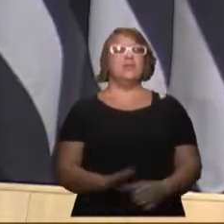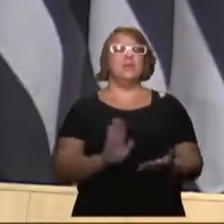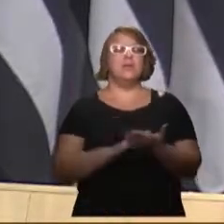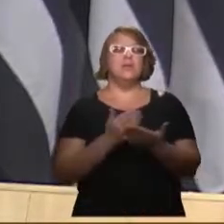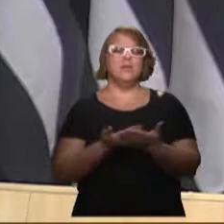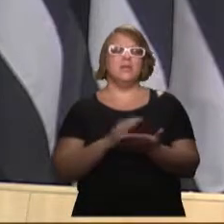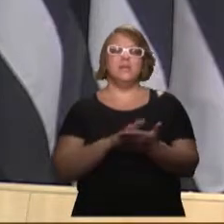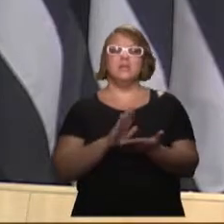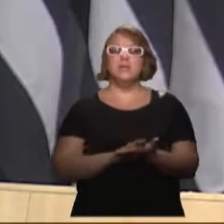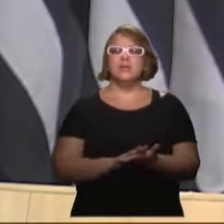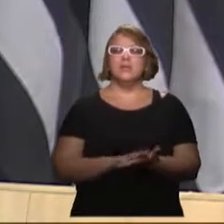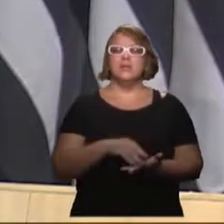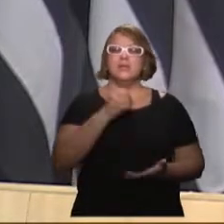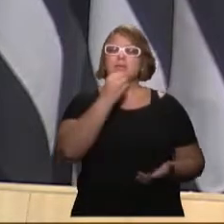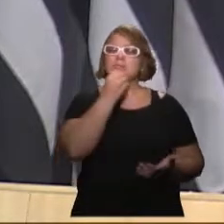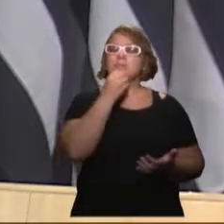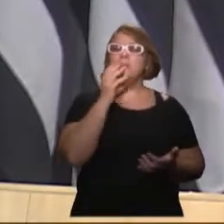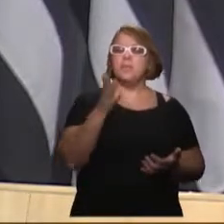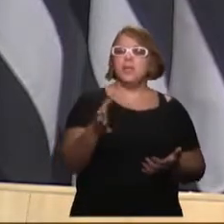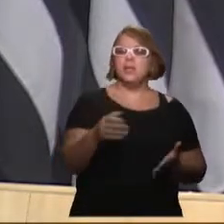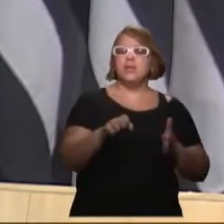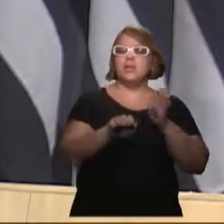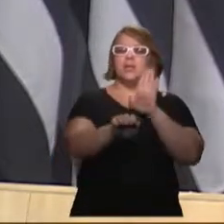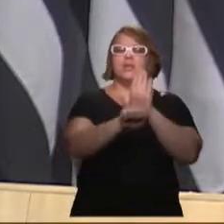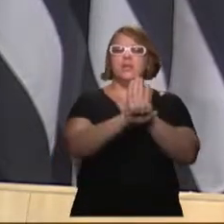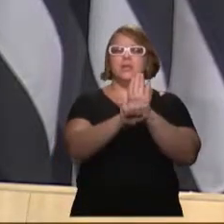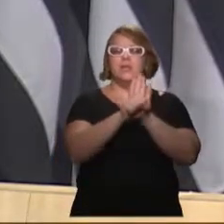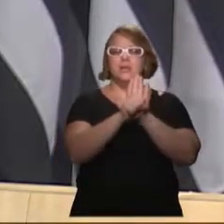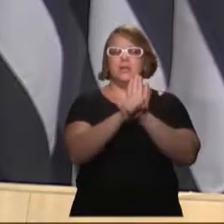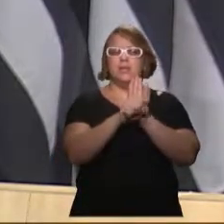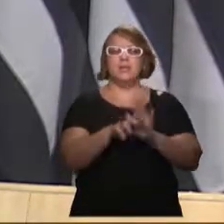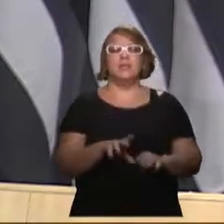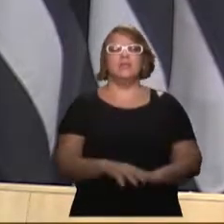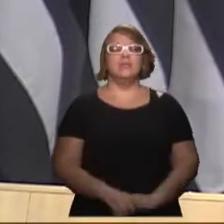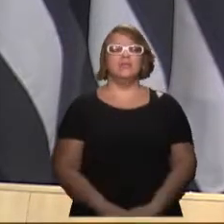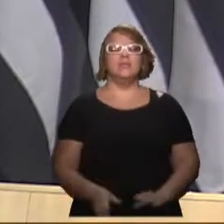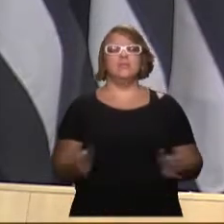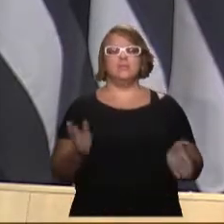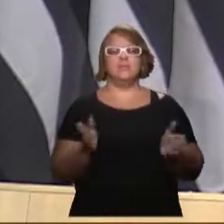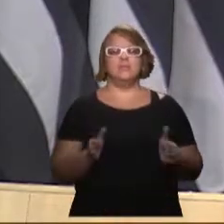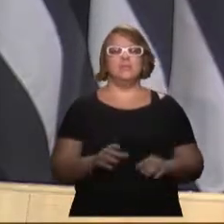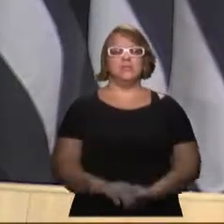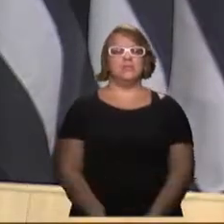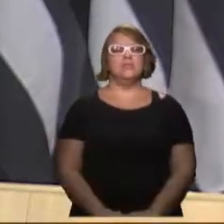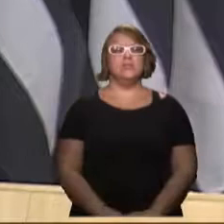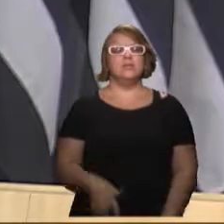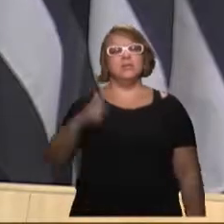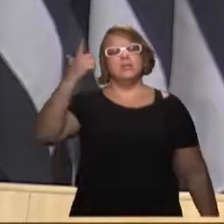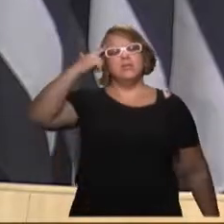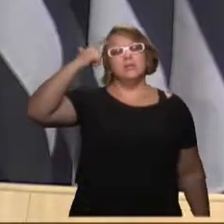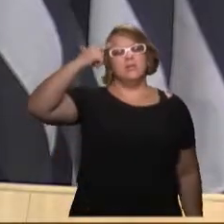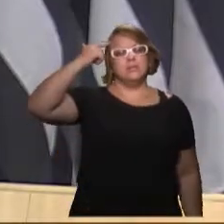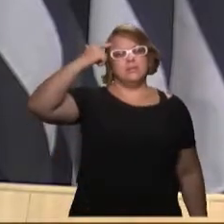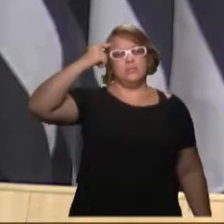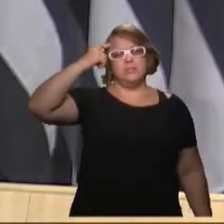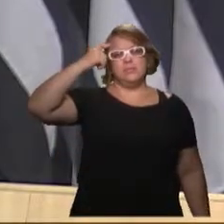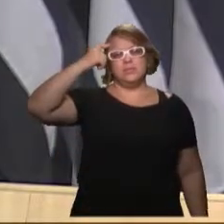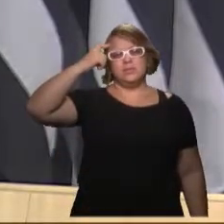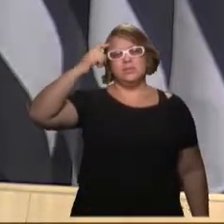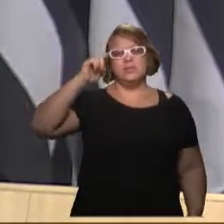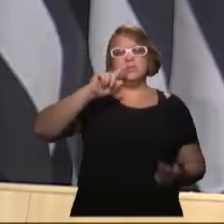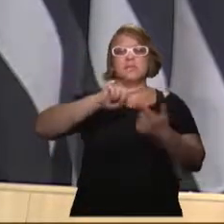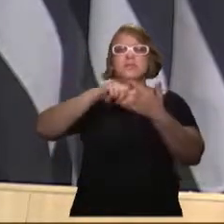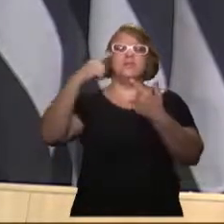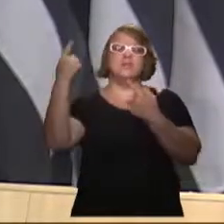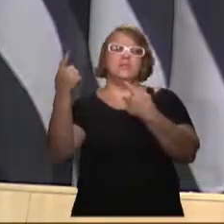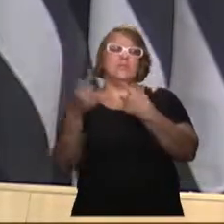senti, vereadora, representado no seu artigo no dia de hoje. Porque eu estou pensando o seguinte, nós vamos descobrir no final dessa gestão quem que era